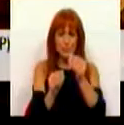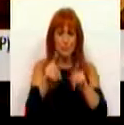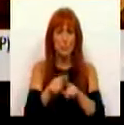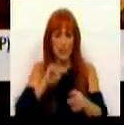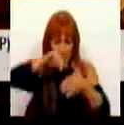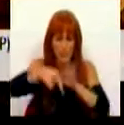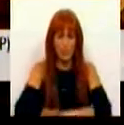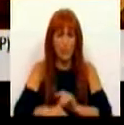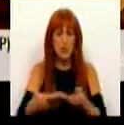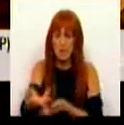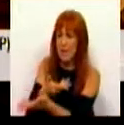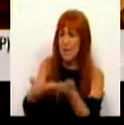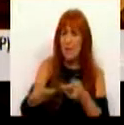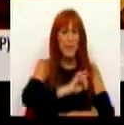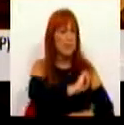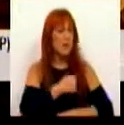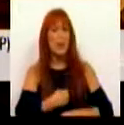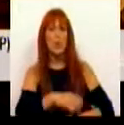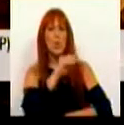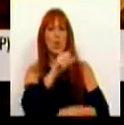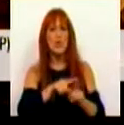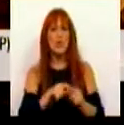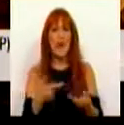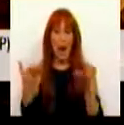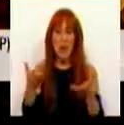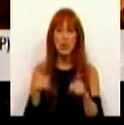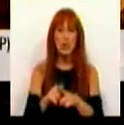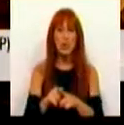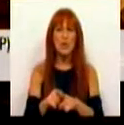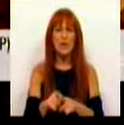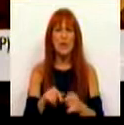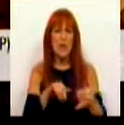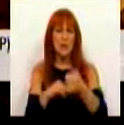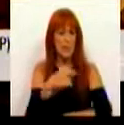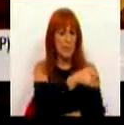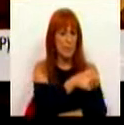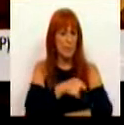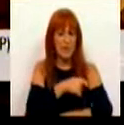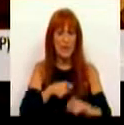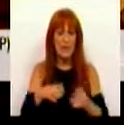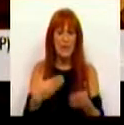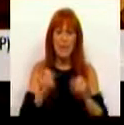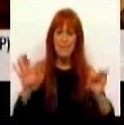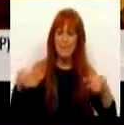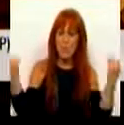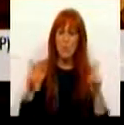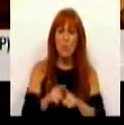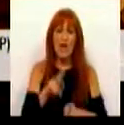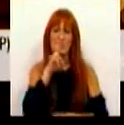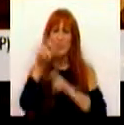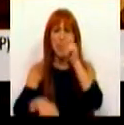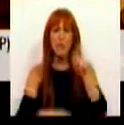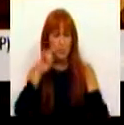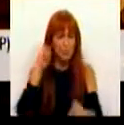e aprofundado nas relações com o poder local e com as suas associações representativas e que torna possível